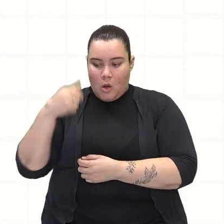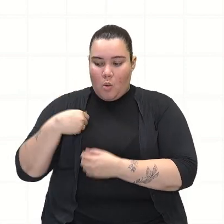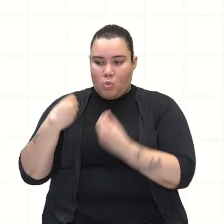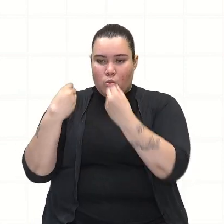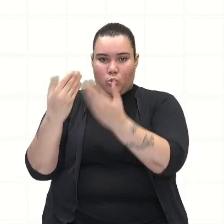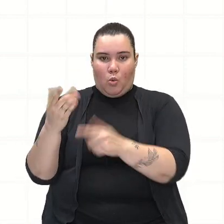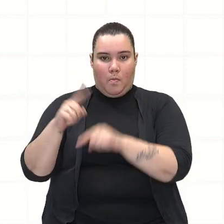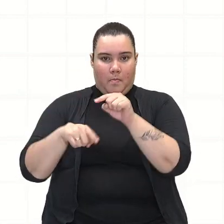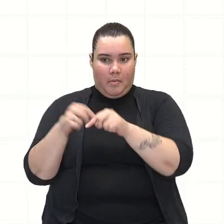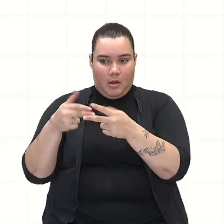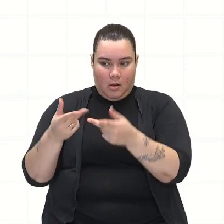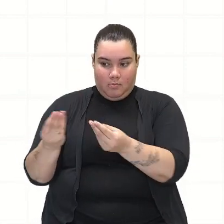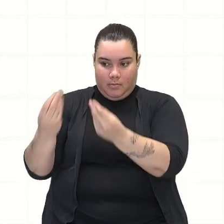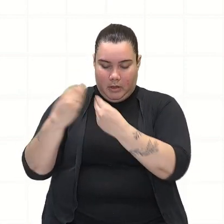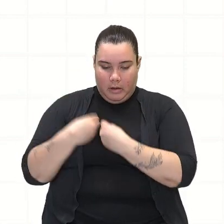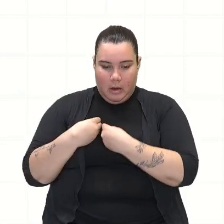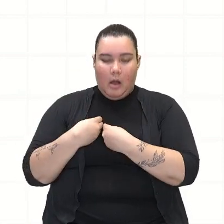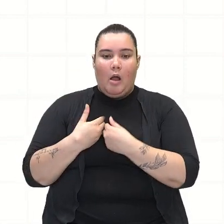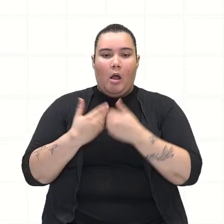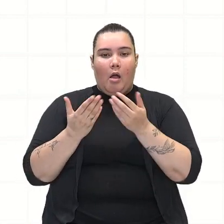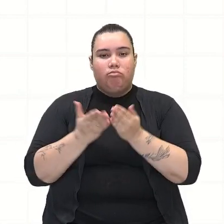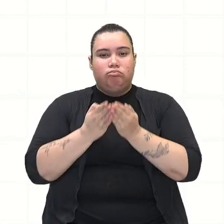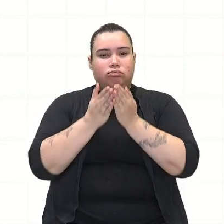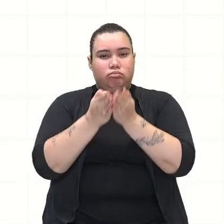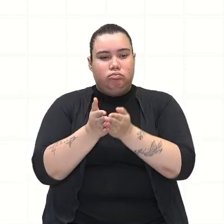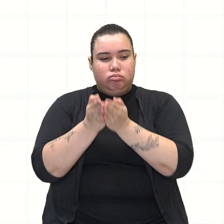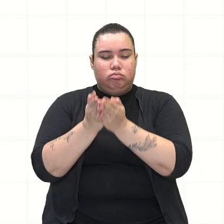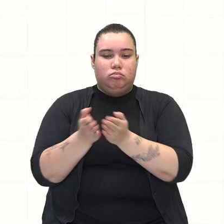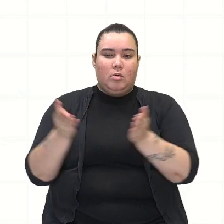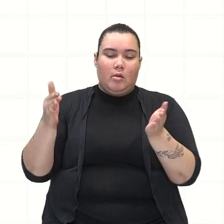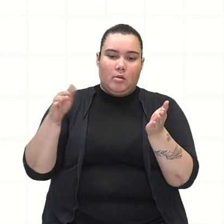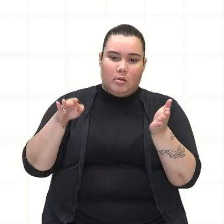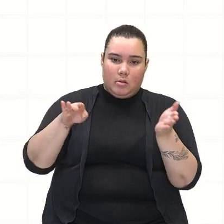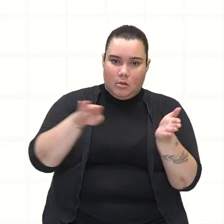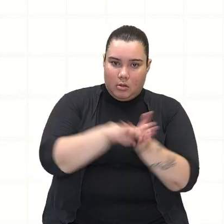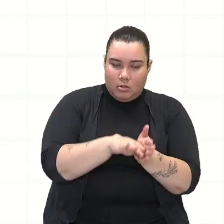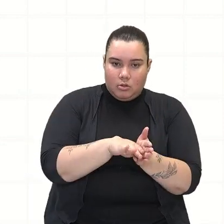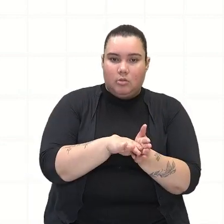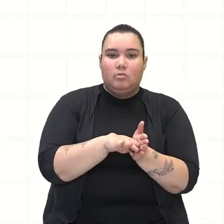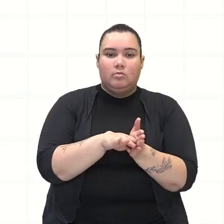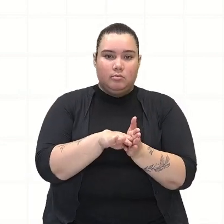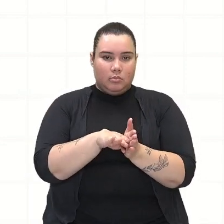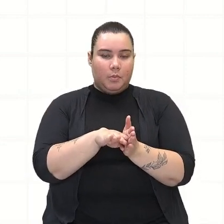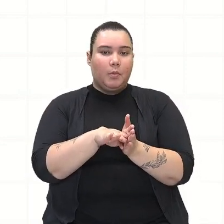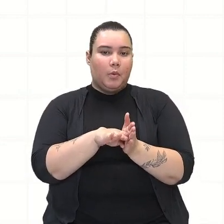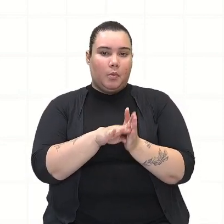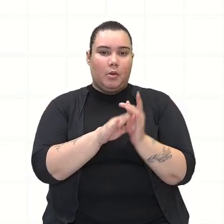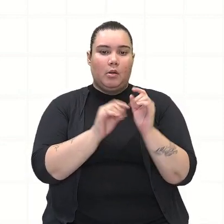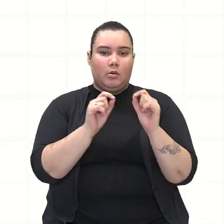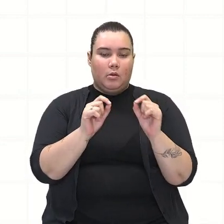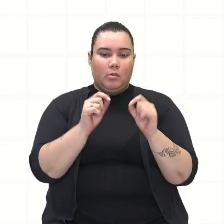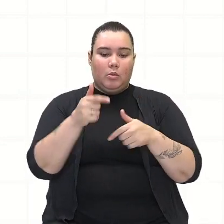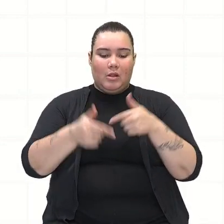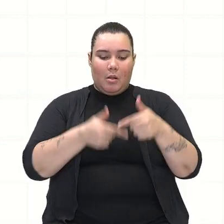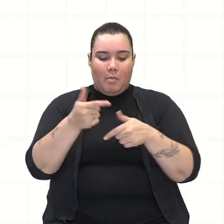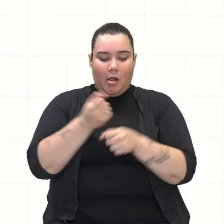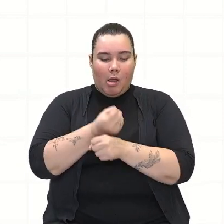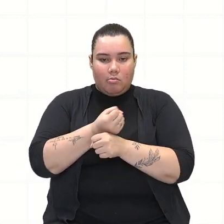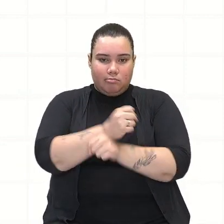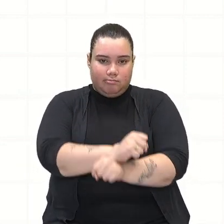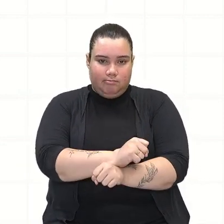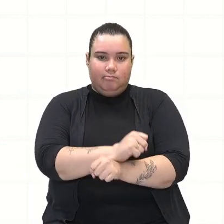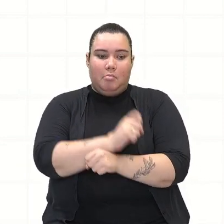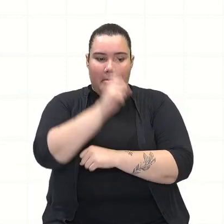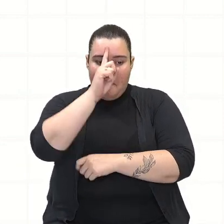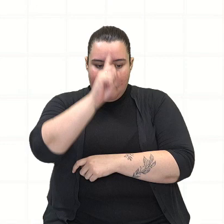e atravessavam o Atlântico para levar essas pessoas na condição do trabalho forçado nas